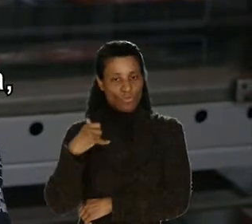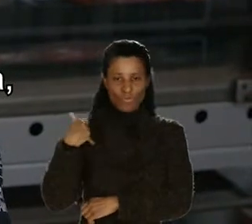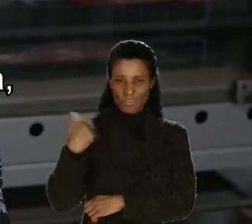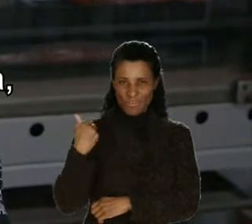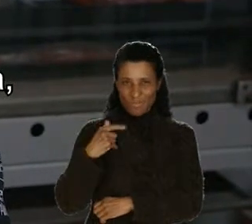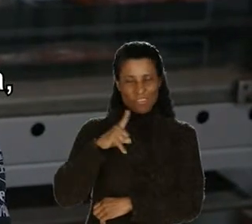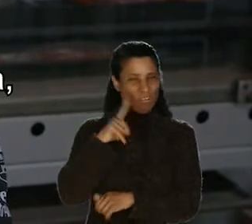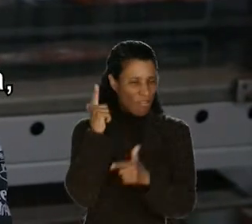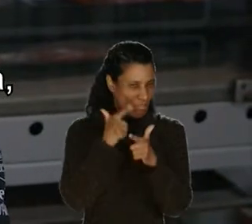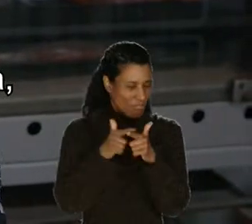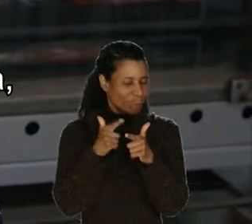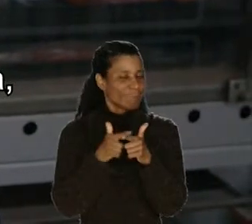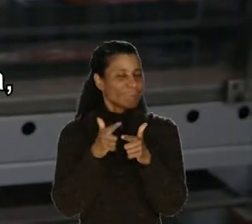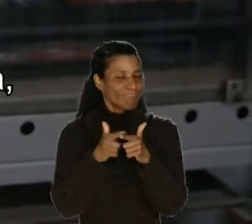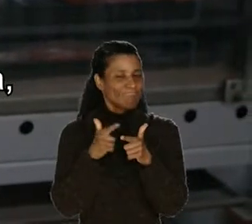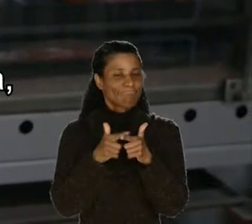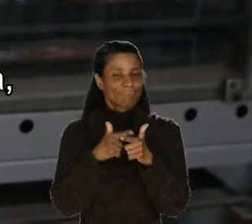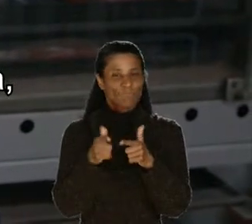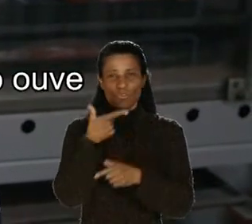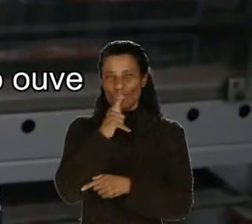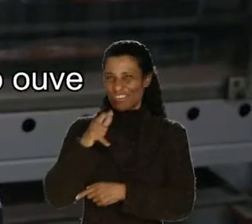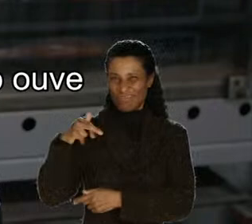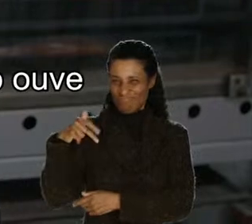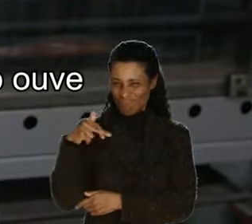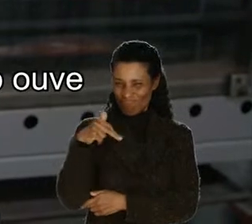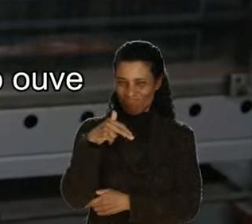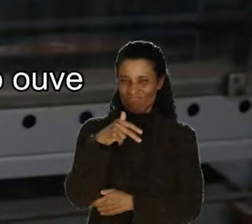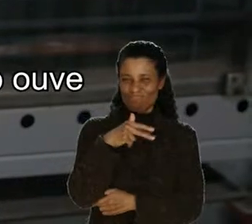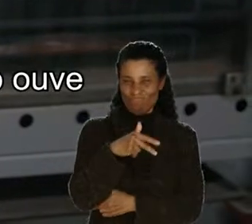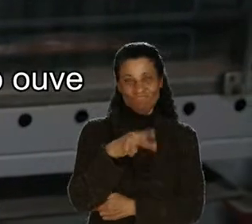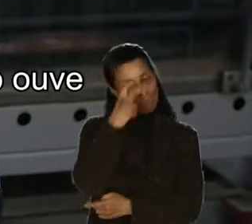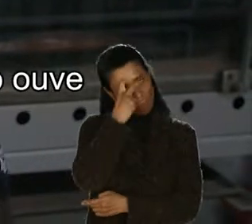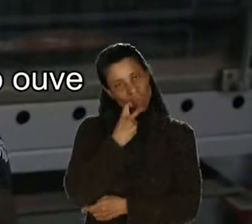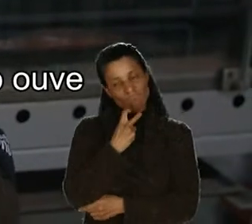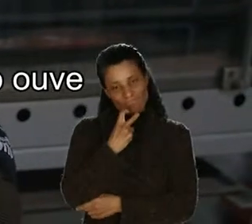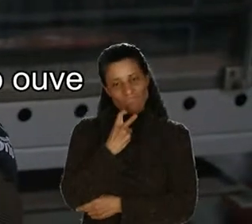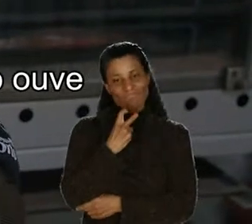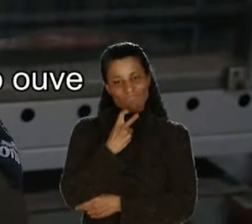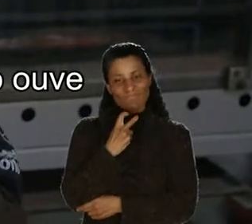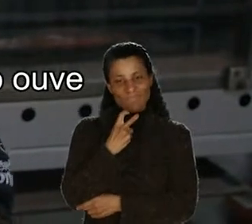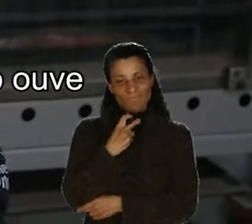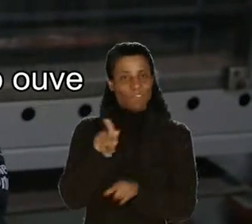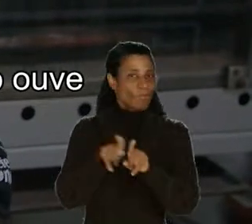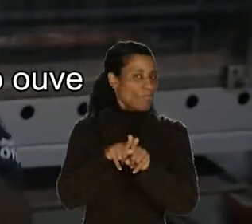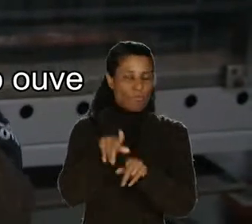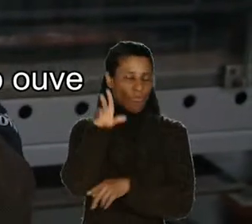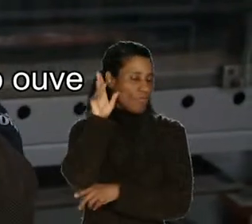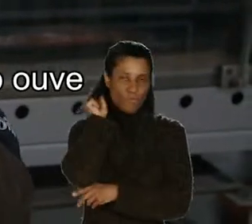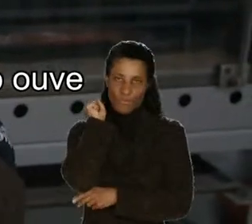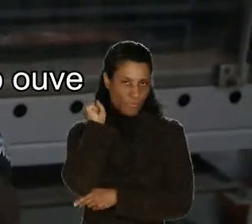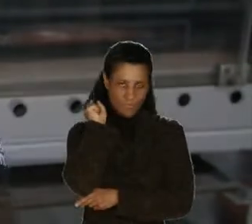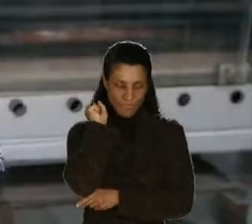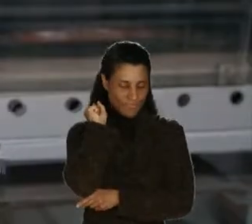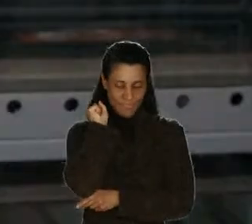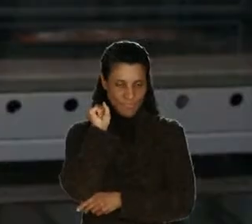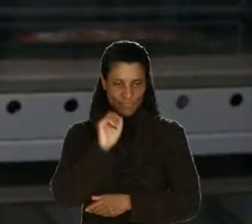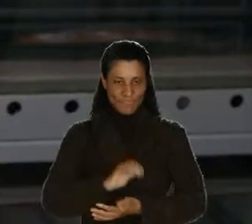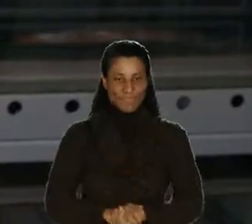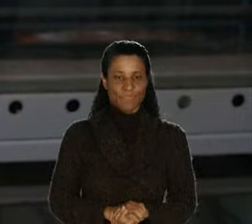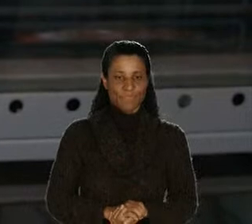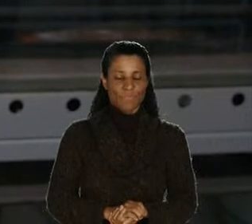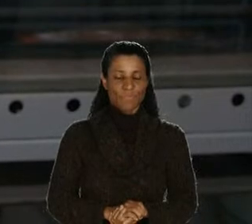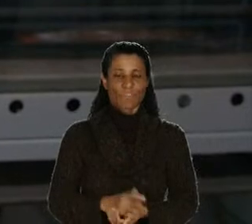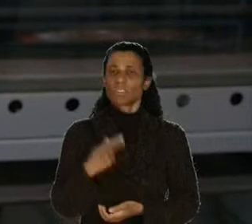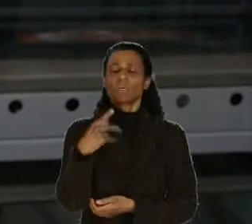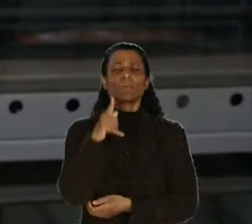2 anos. Ela tem um problema. Não pode caminhar muito. Ela está cega. É o meu hobby.